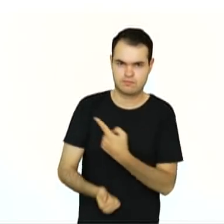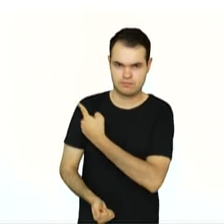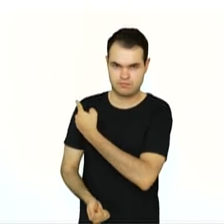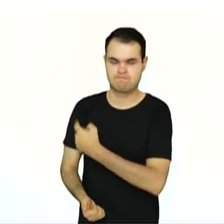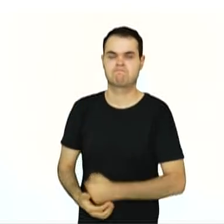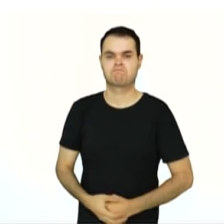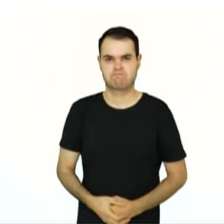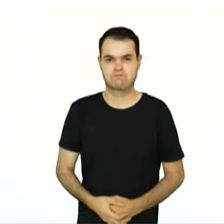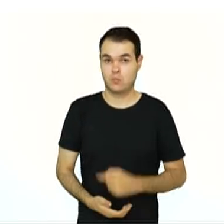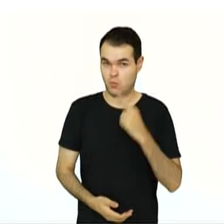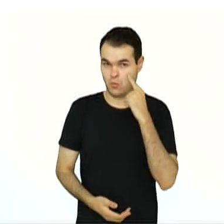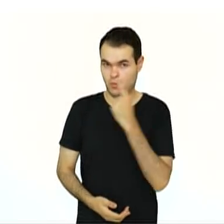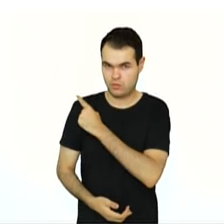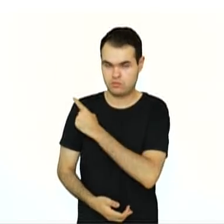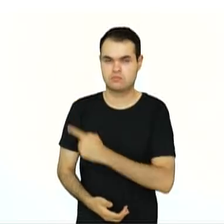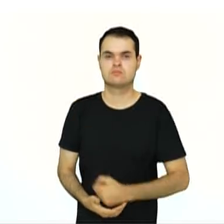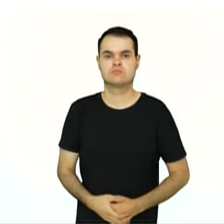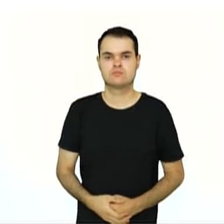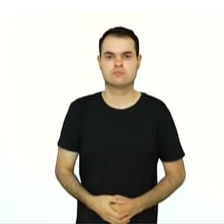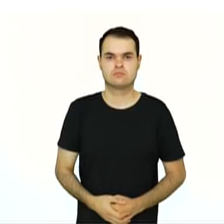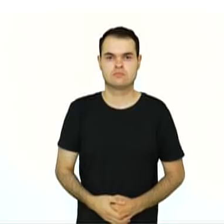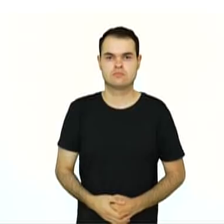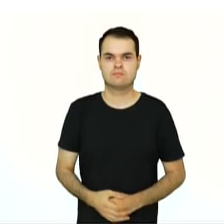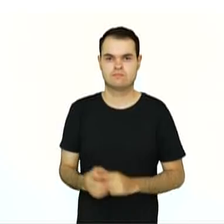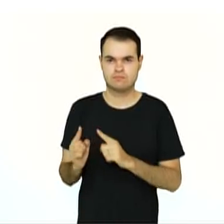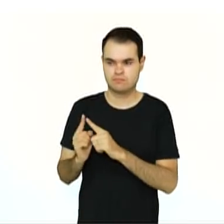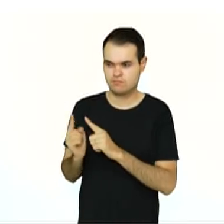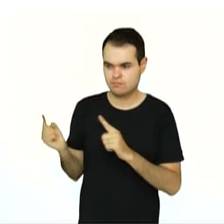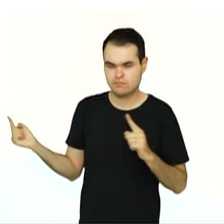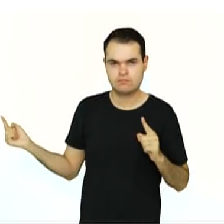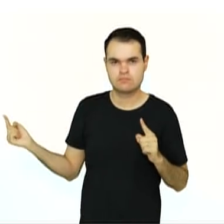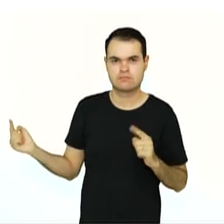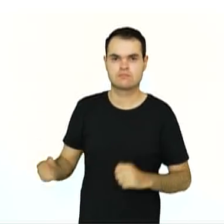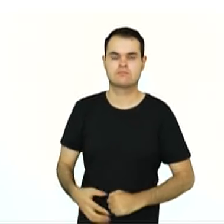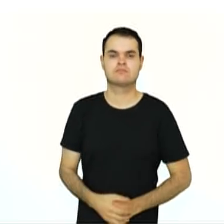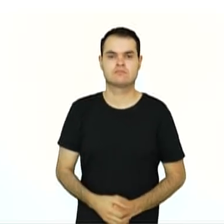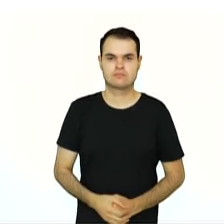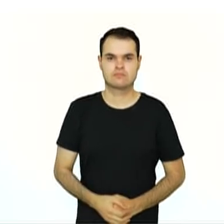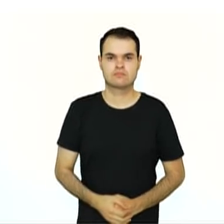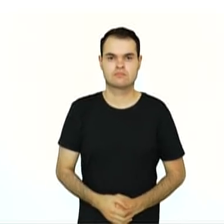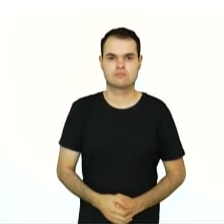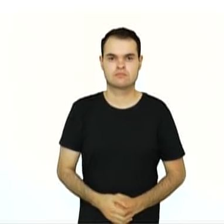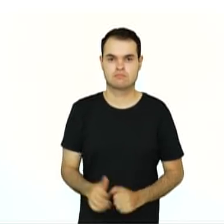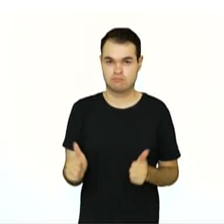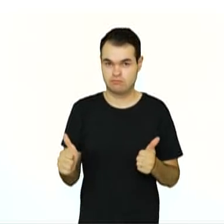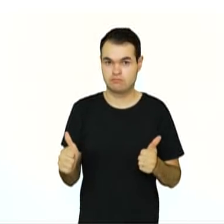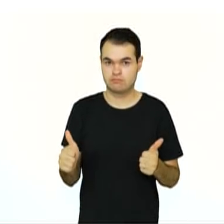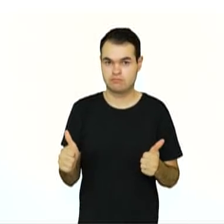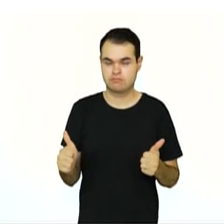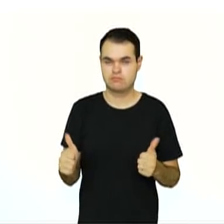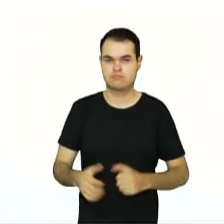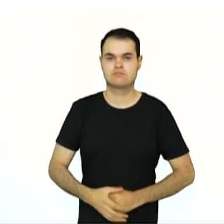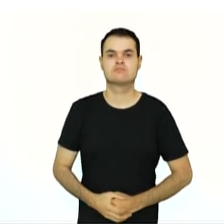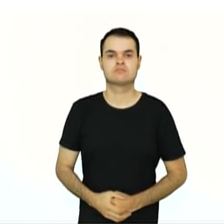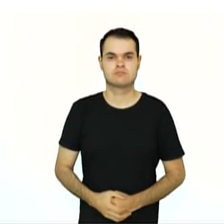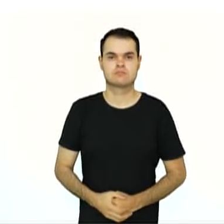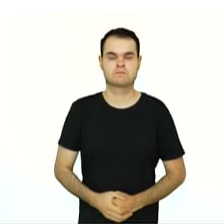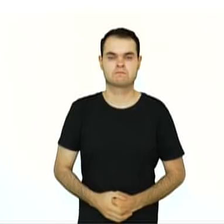Então, tá ali, ó. X mais y é igual a 5, x é igual a 5 menos y. Certo?